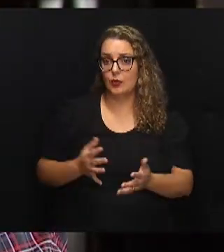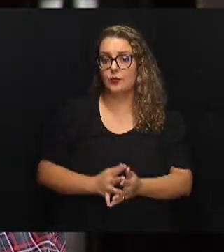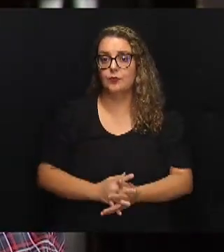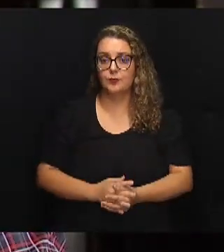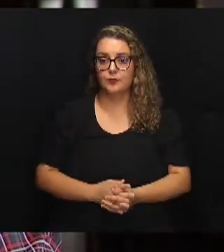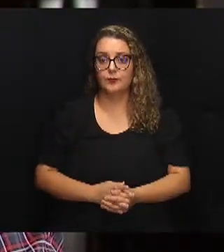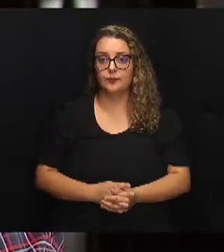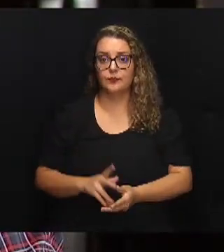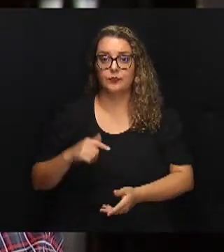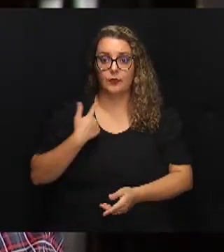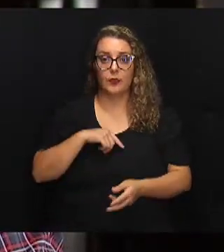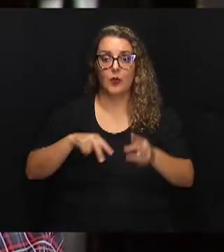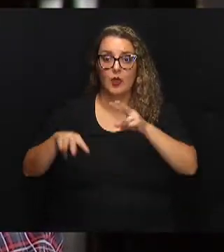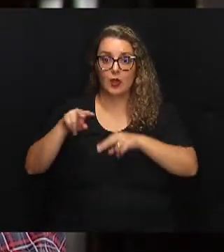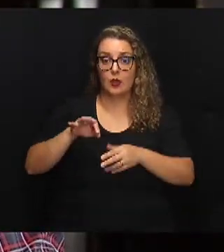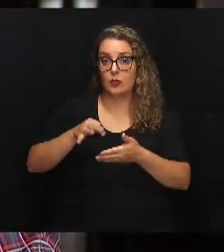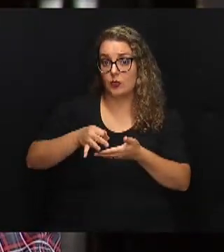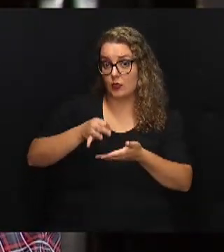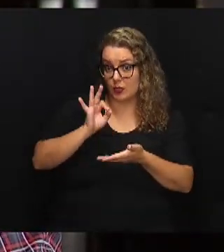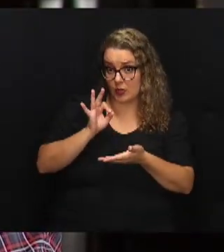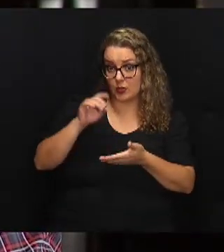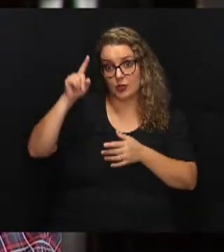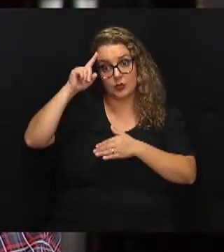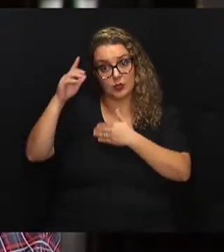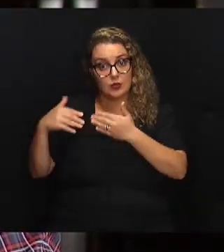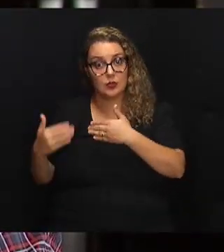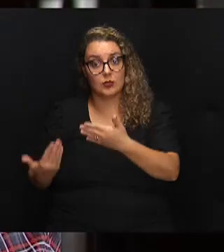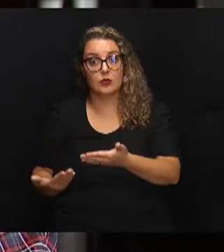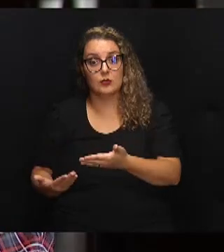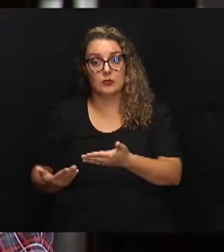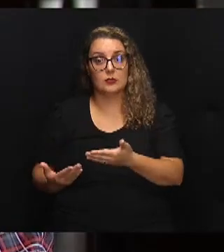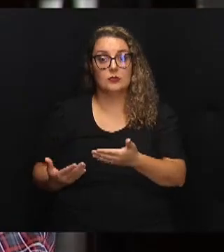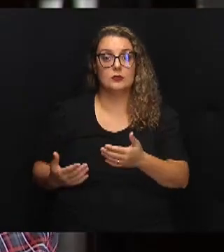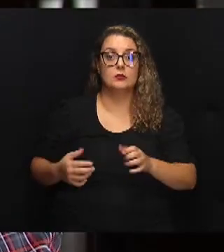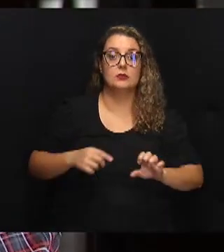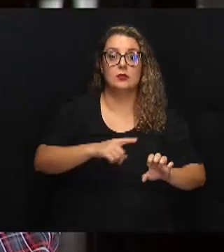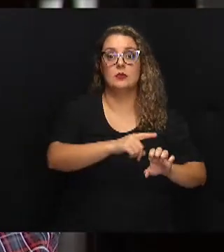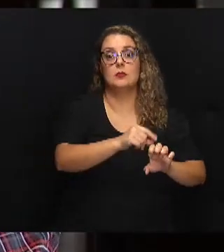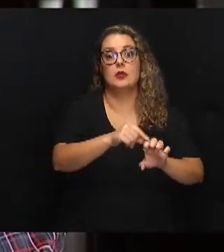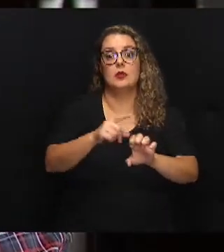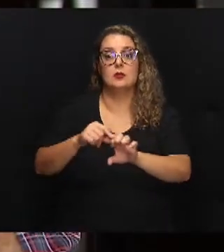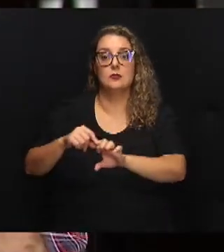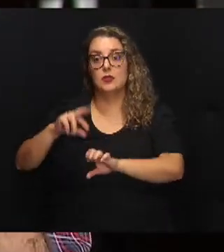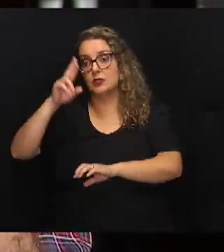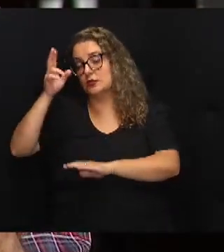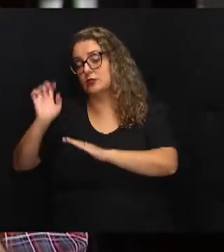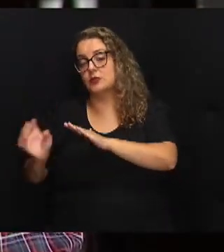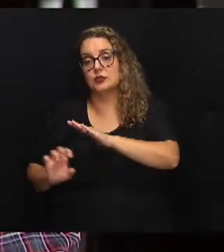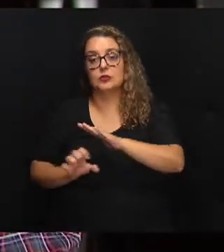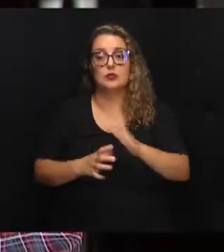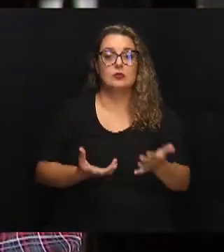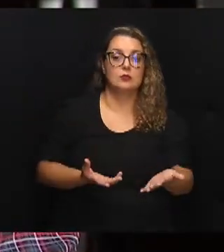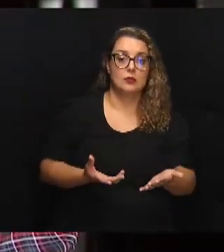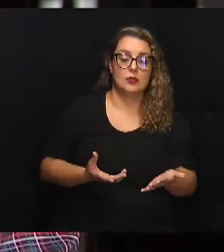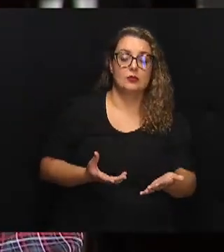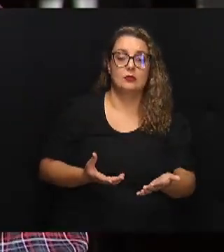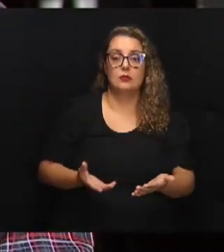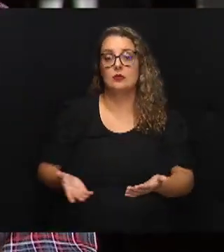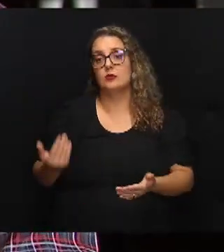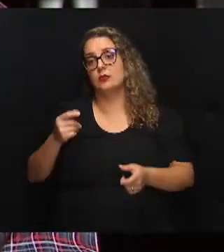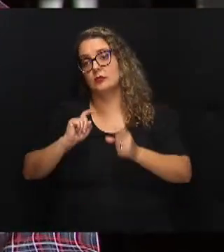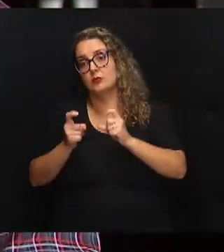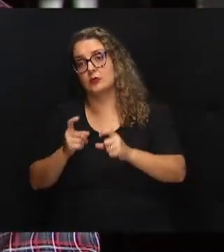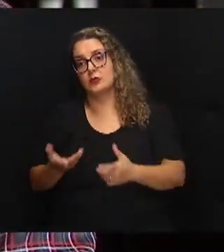nossa visão é que café no dia a dia habita muitos empreendedores, empresários, né? Empreendedor, empresário, vamos fazer uma